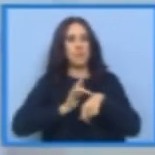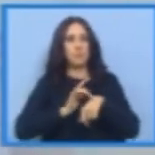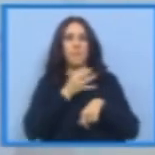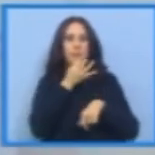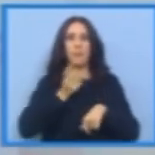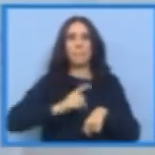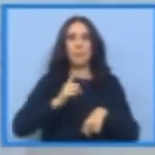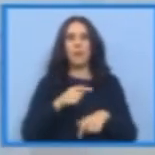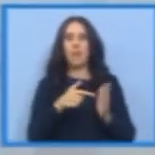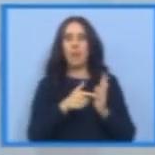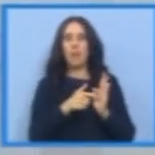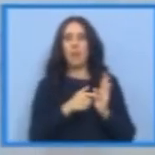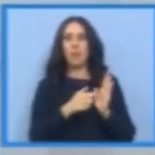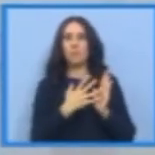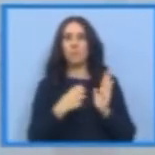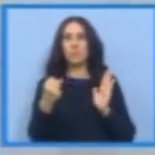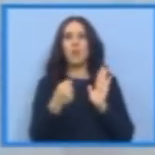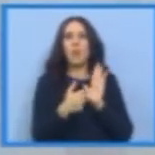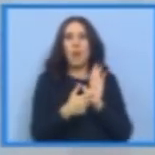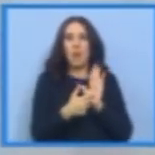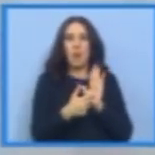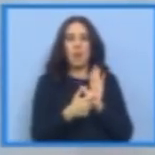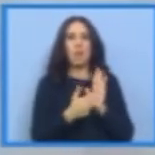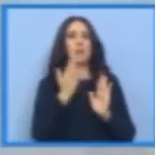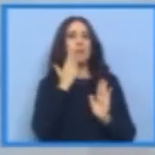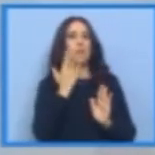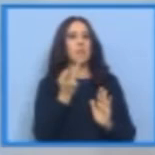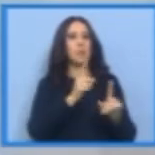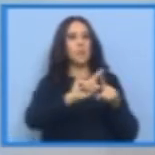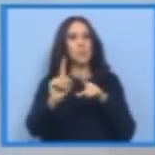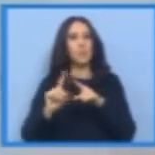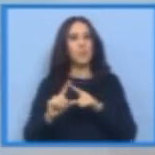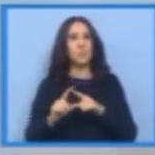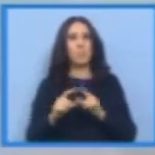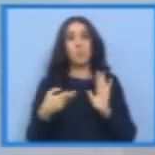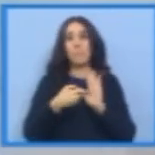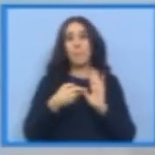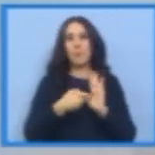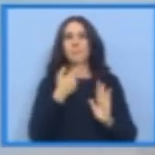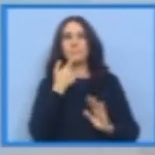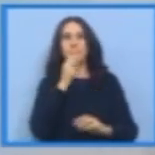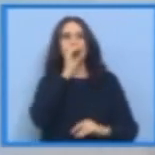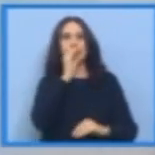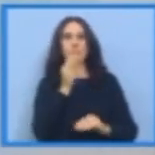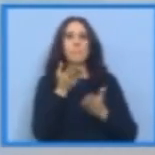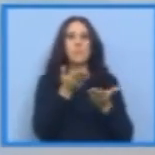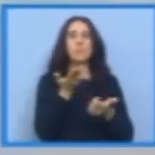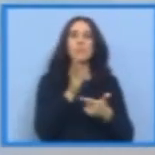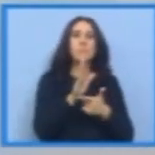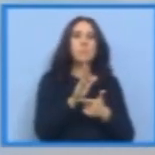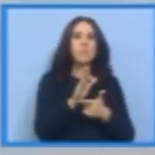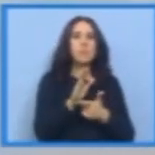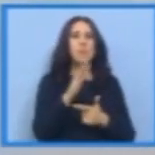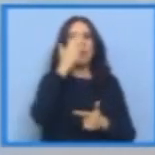falar, vamos ali buscar e temos vários dados que podemos usar e que ajudam a perceber, nomeadamente esta questão dos mitos